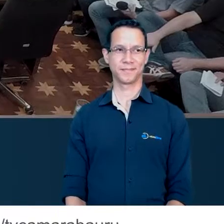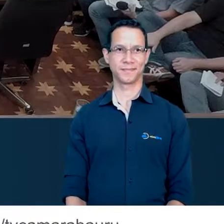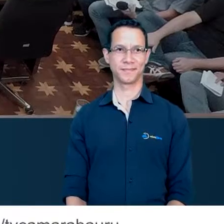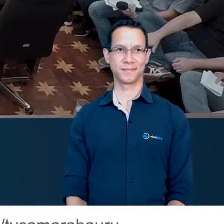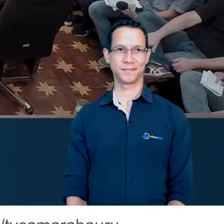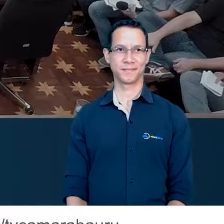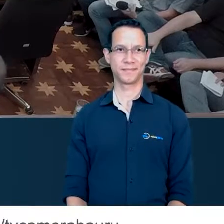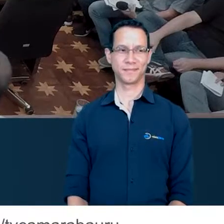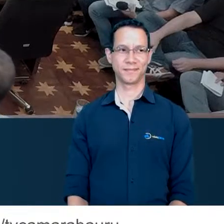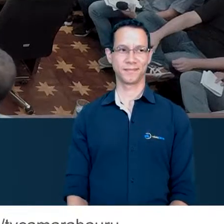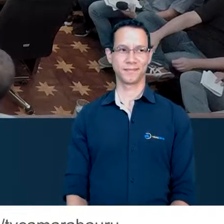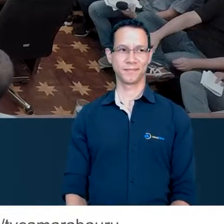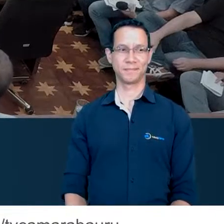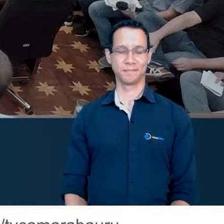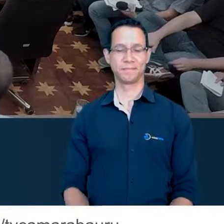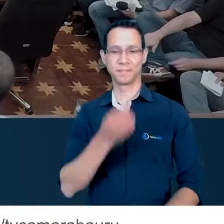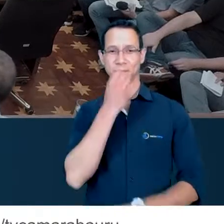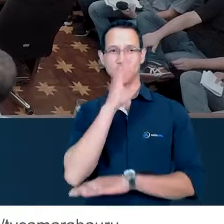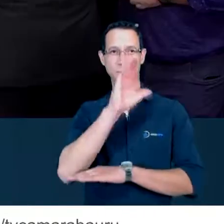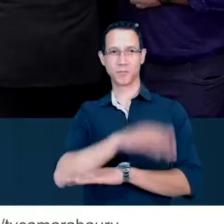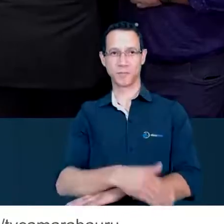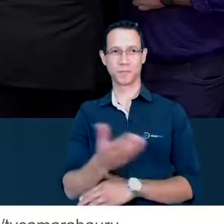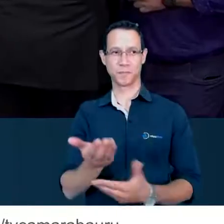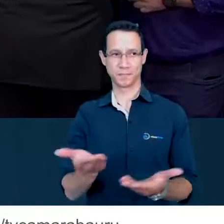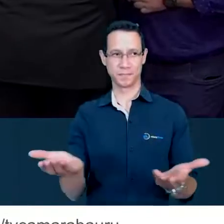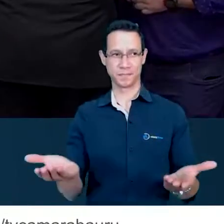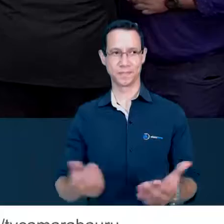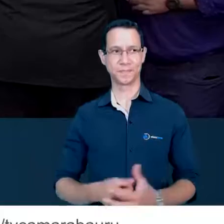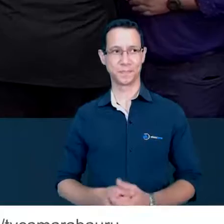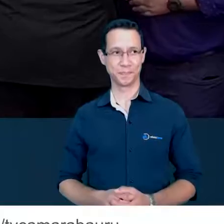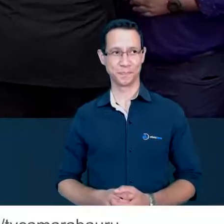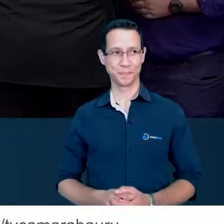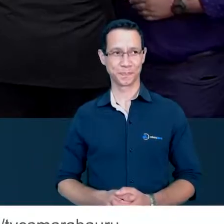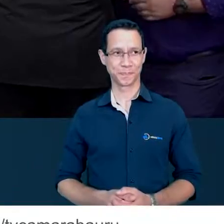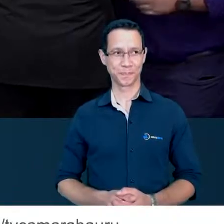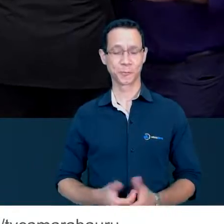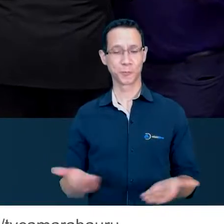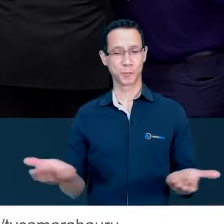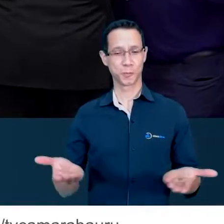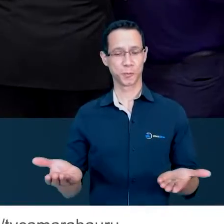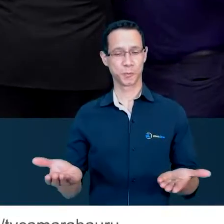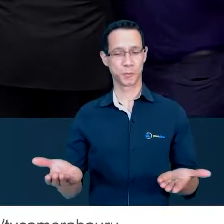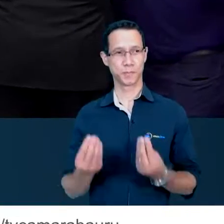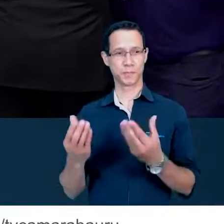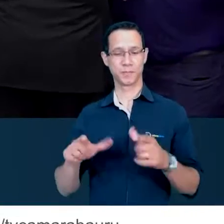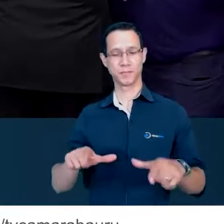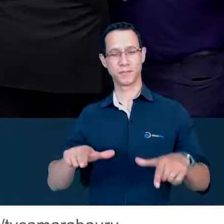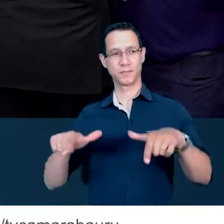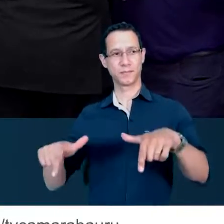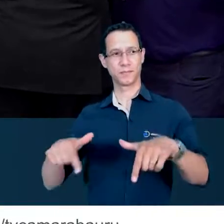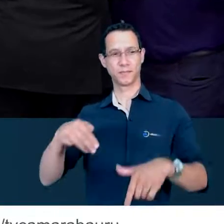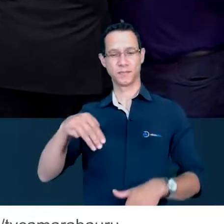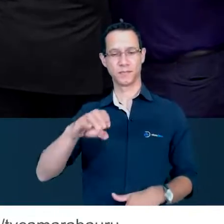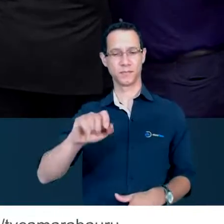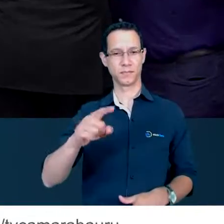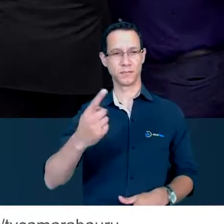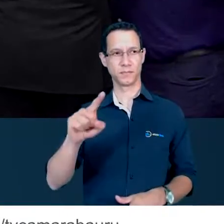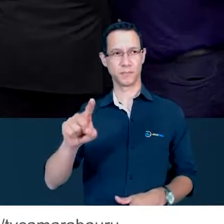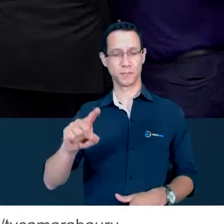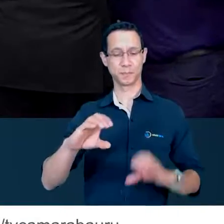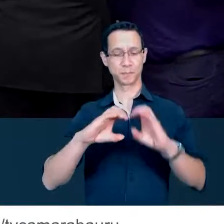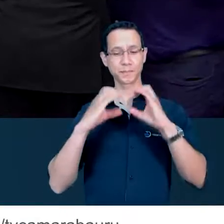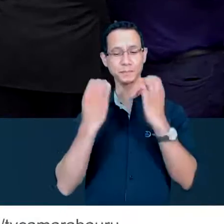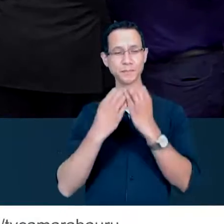Boa tarde, senhoras e senhores. Dando início a esta entrega de moção, esta Casa de Leis